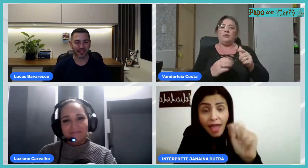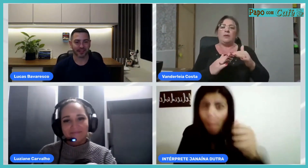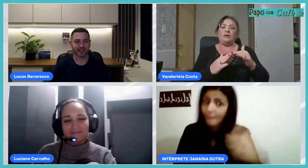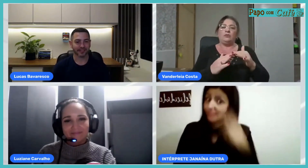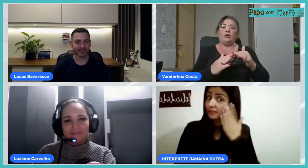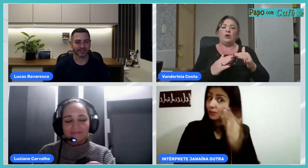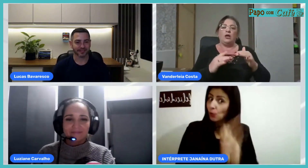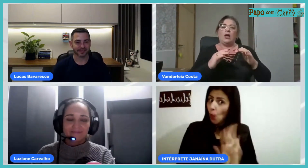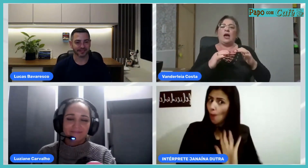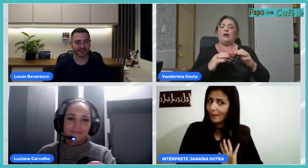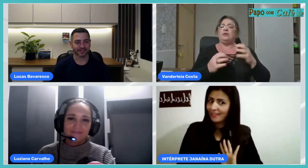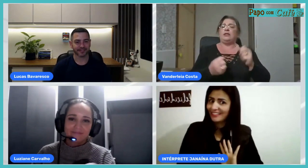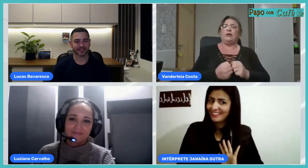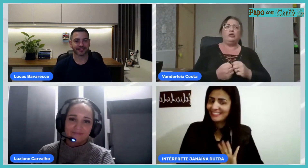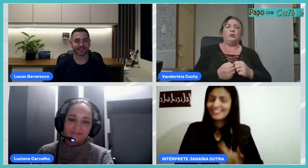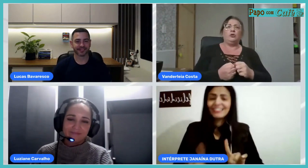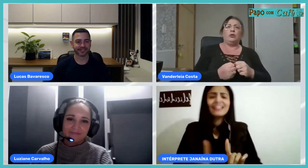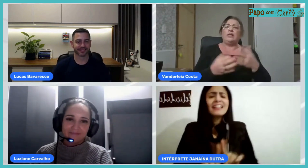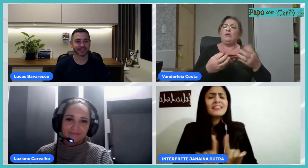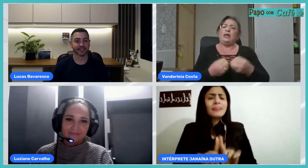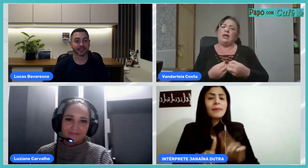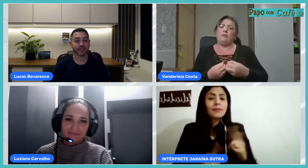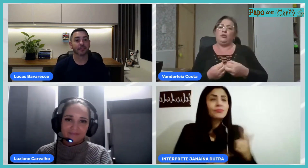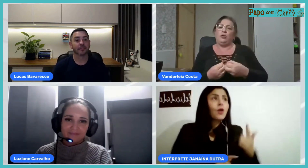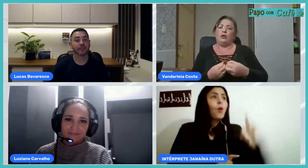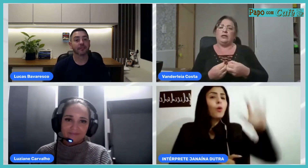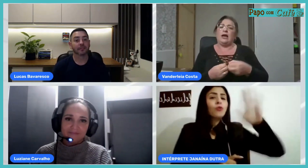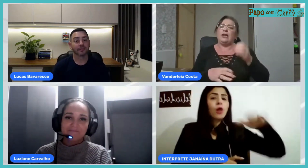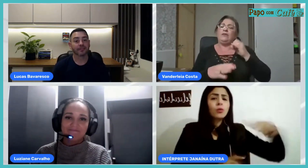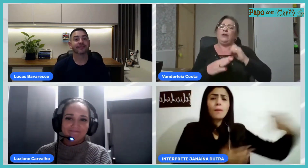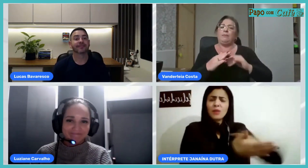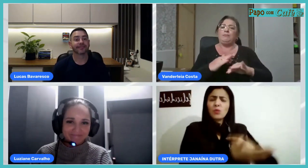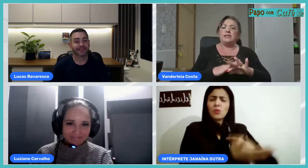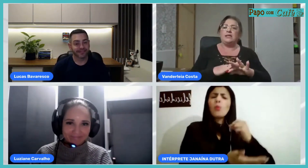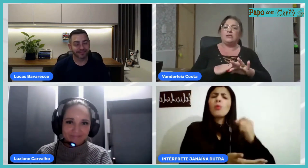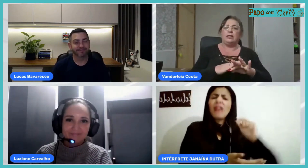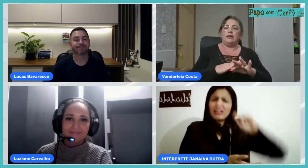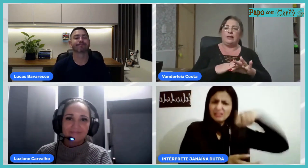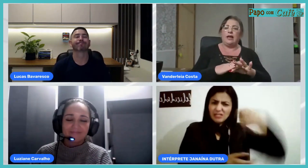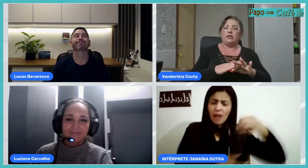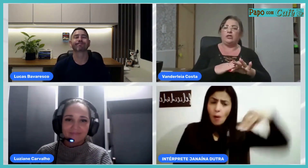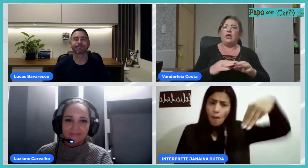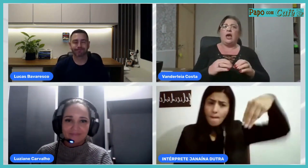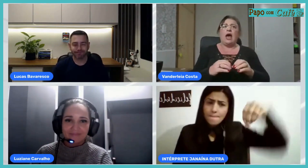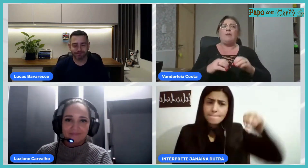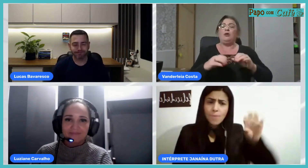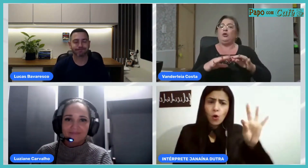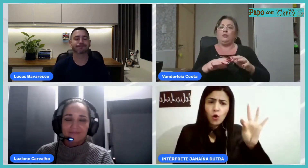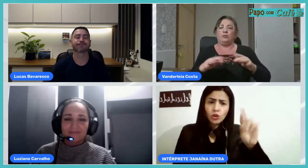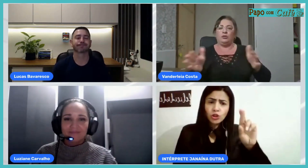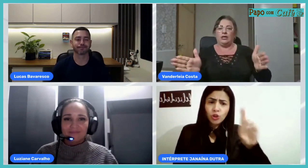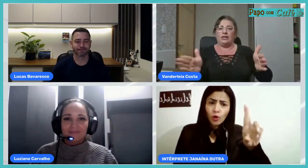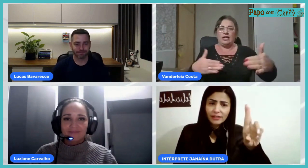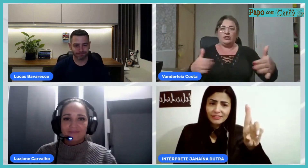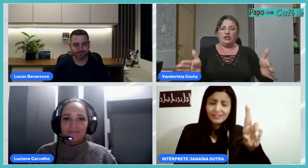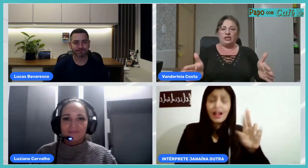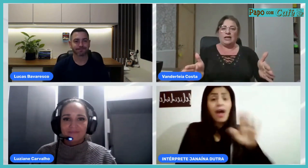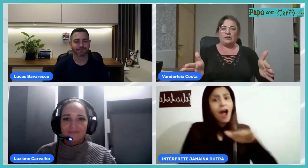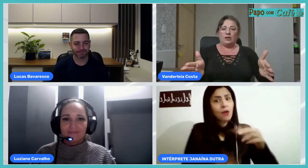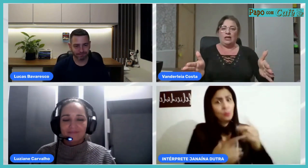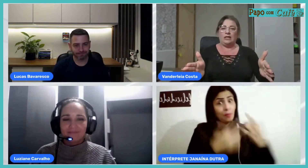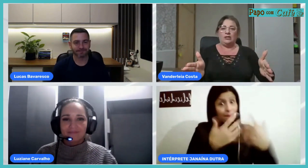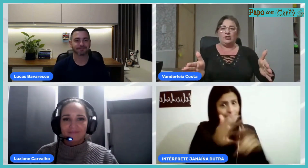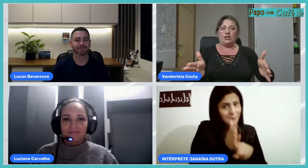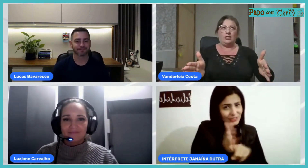Outro aluno me perguntou, o sinal de motor. Tá, o que é motor? Aí ele falou, pesquisou na internet. Motor aqueles